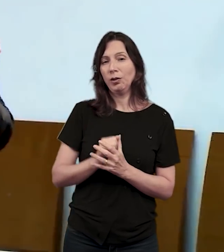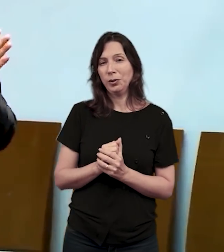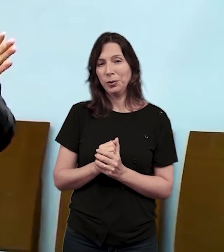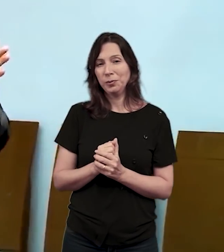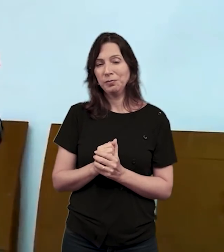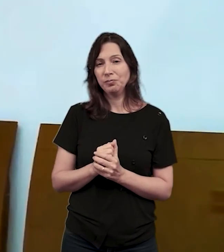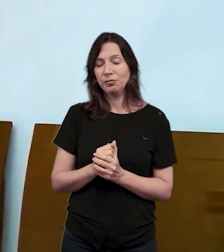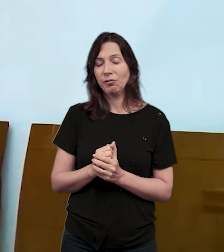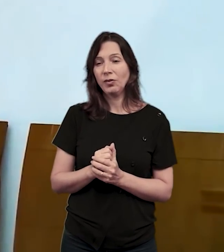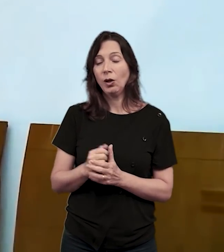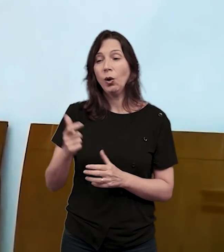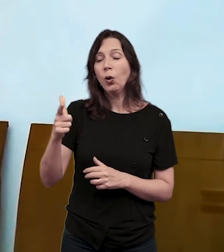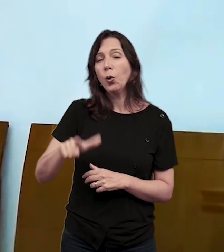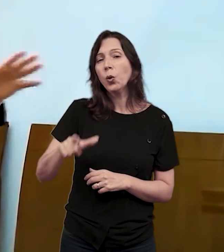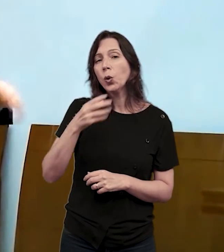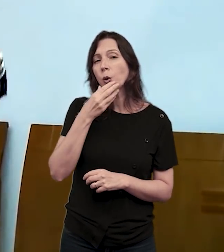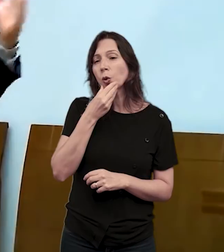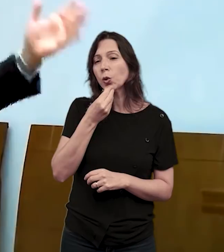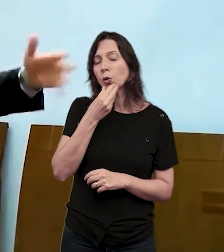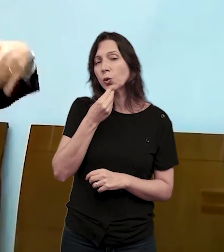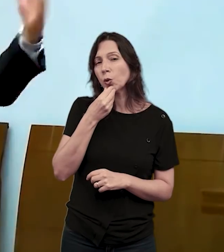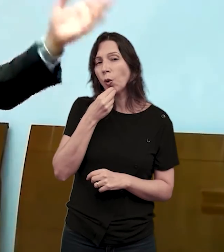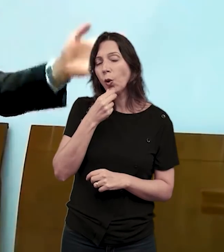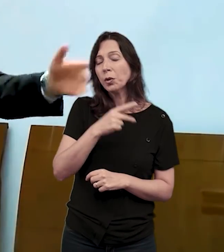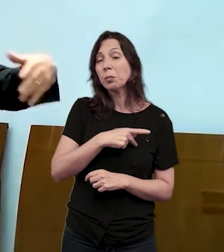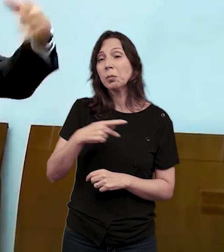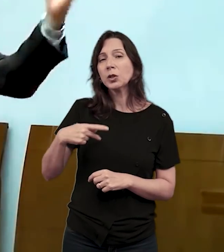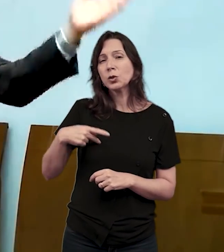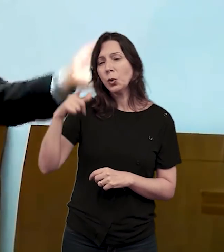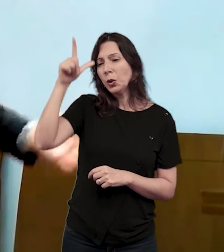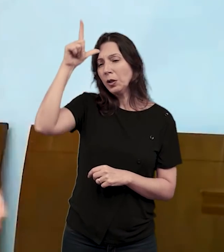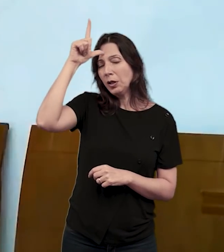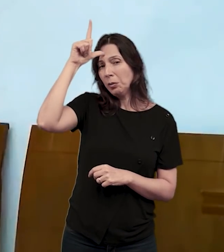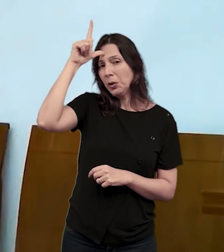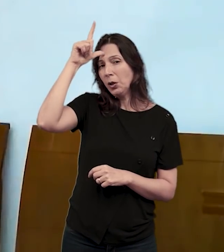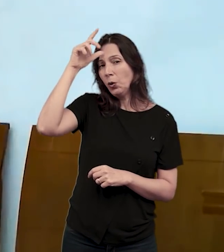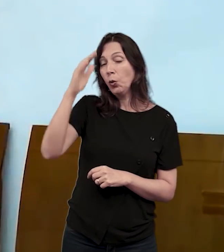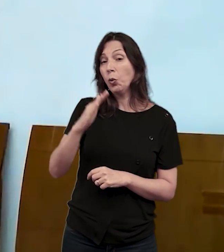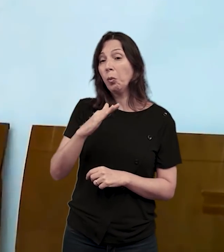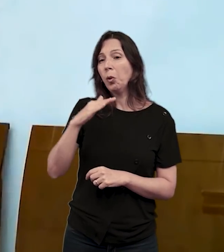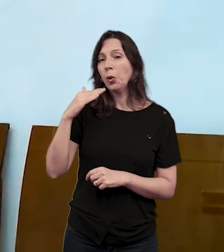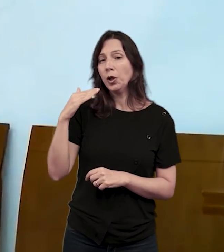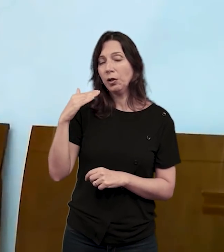Servo de Deus. E nós poderíamos citar centenas de pessoas.